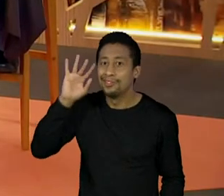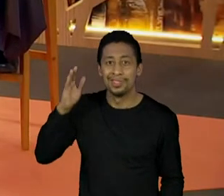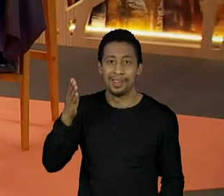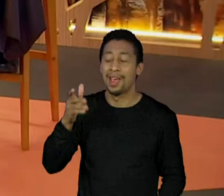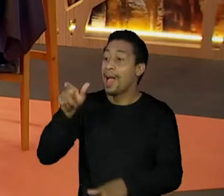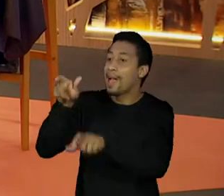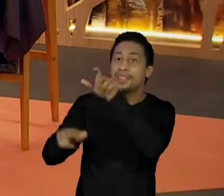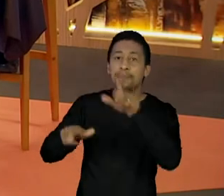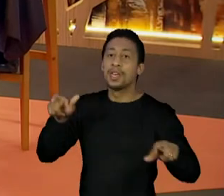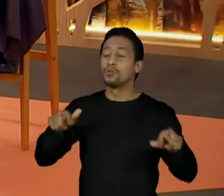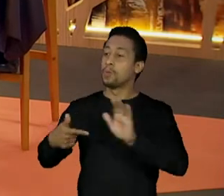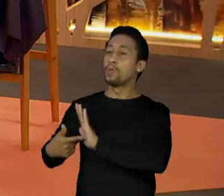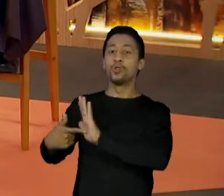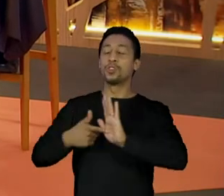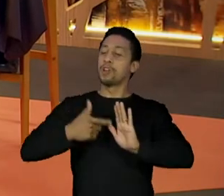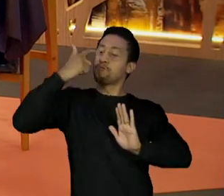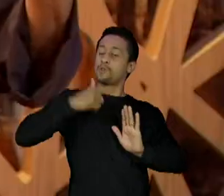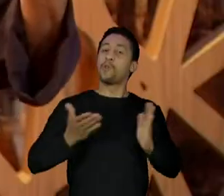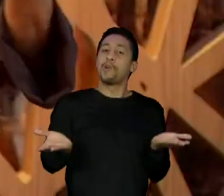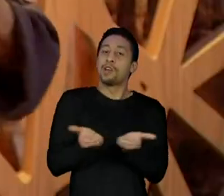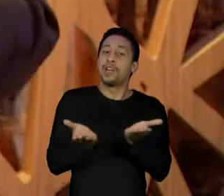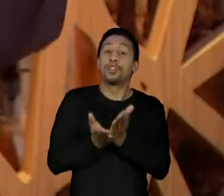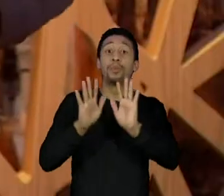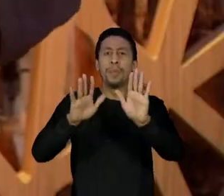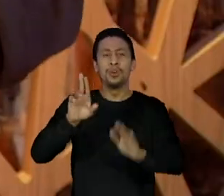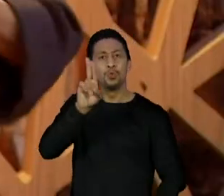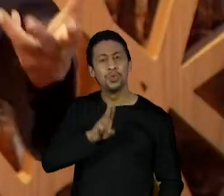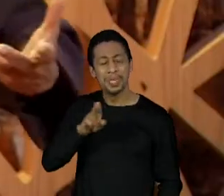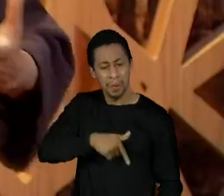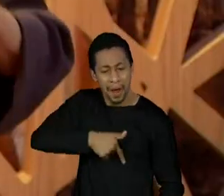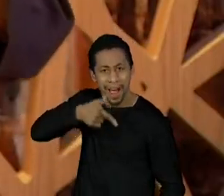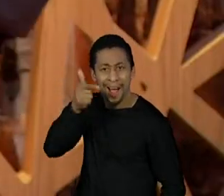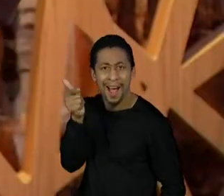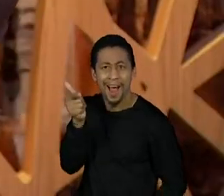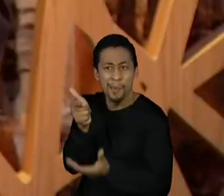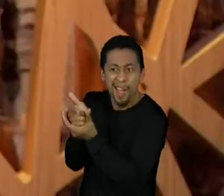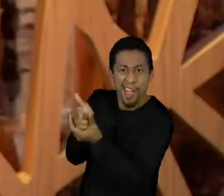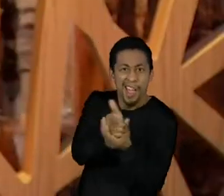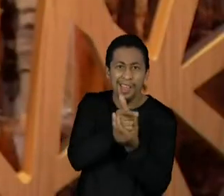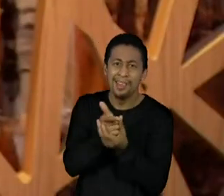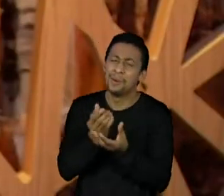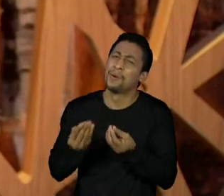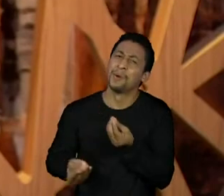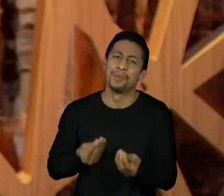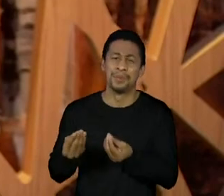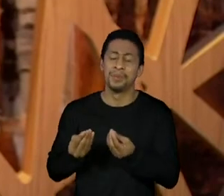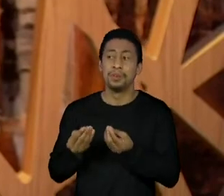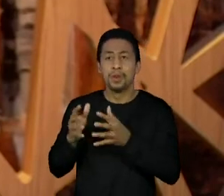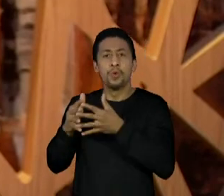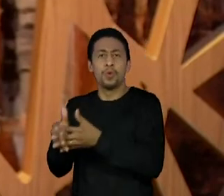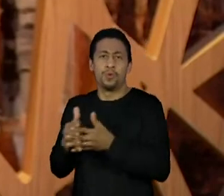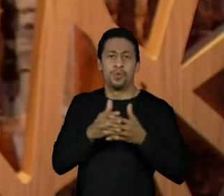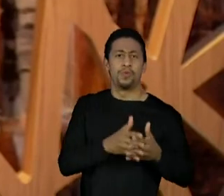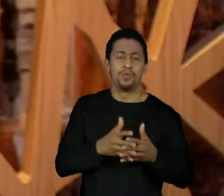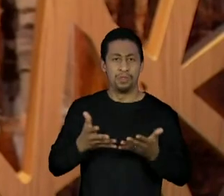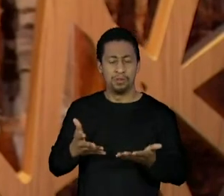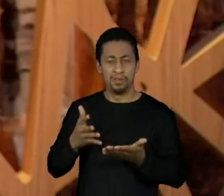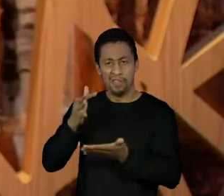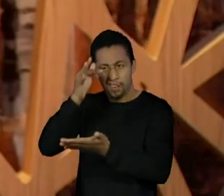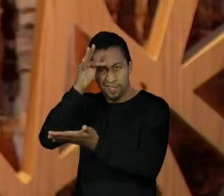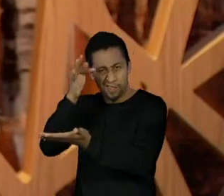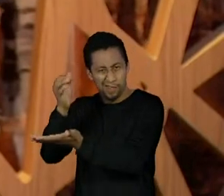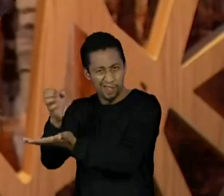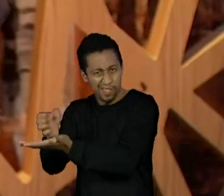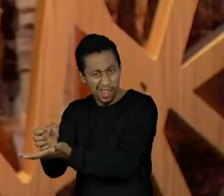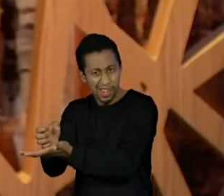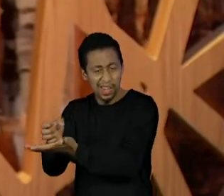se dizendo cristãs usando arminha, por exemplo. Então isso me preocupa muito com a visão de fé, mas não de